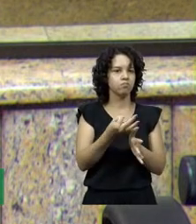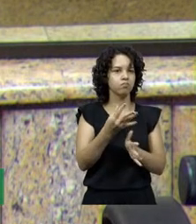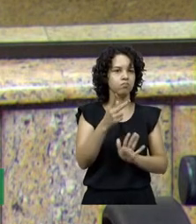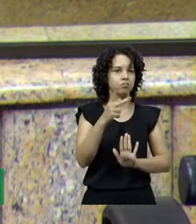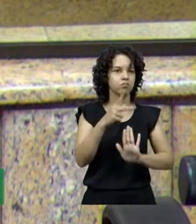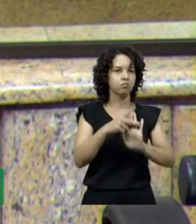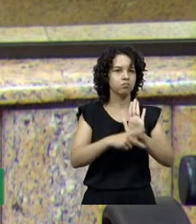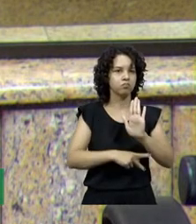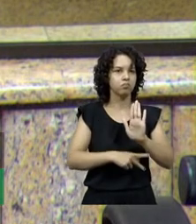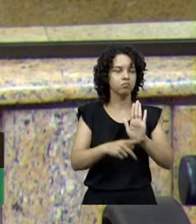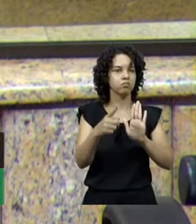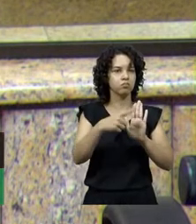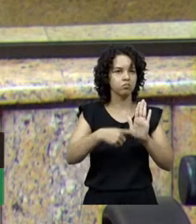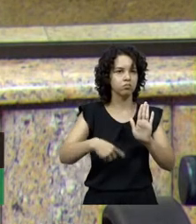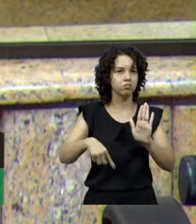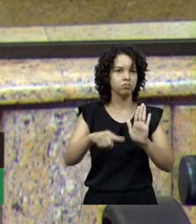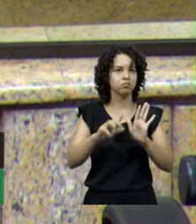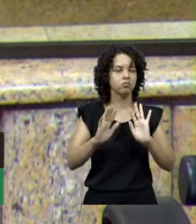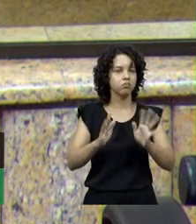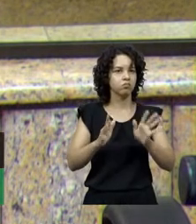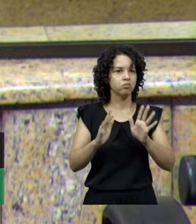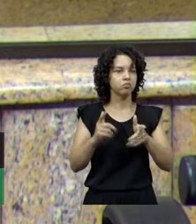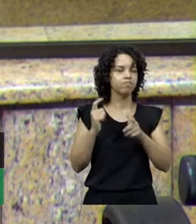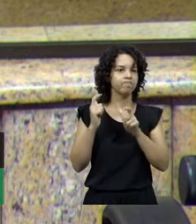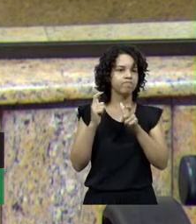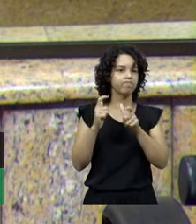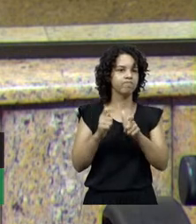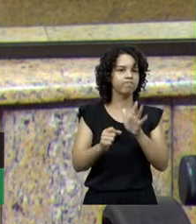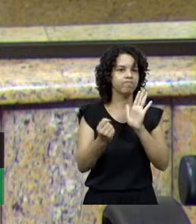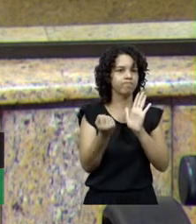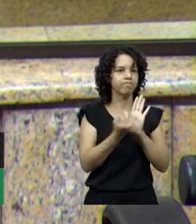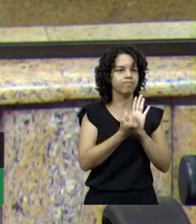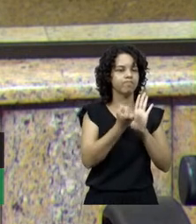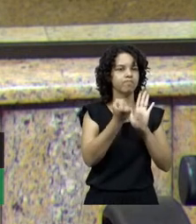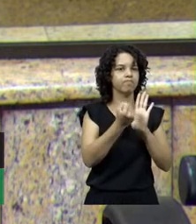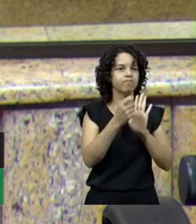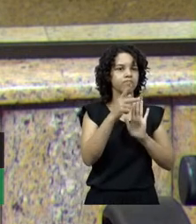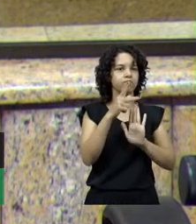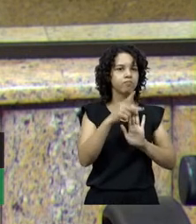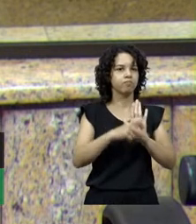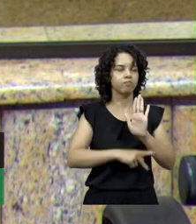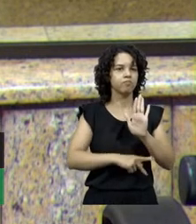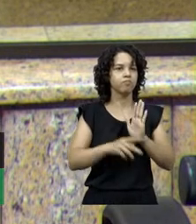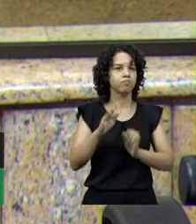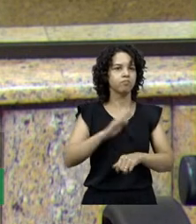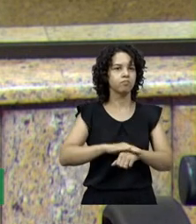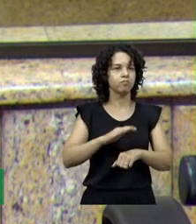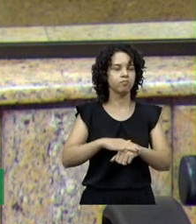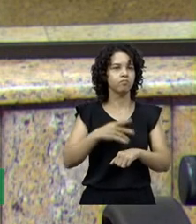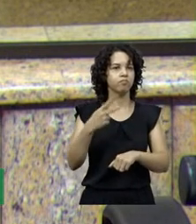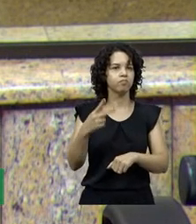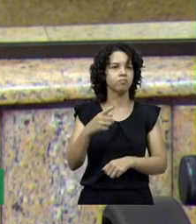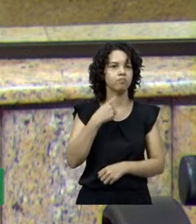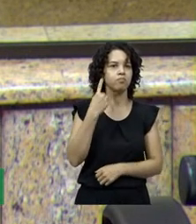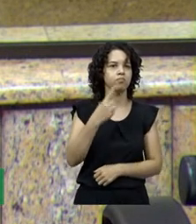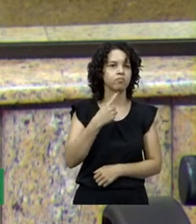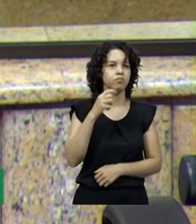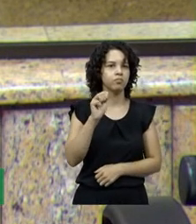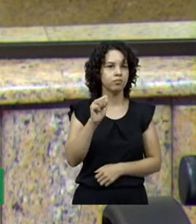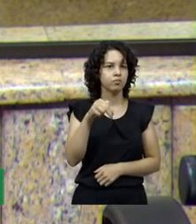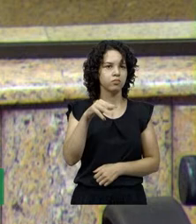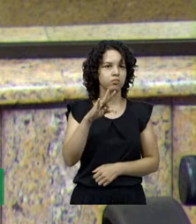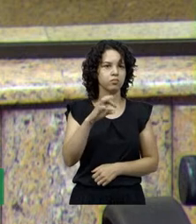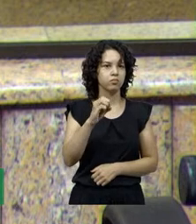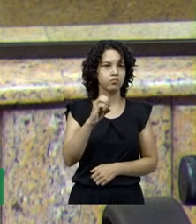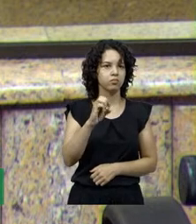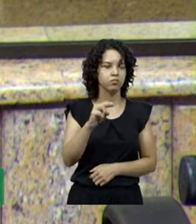quais deixamos como legado um projeto que, iniciado aqui pelo deputado Antônio Aguiar, que foi transformado em lei e